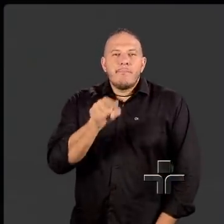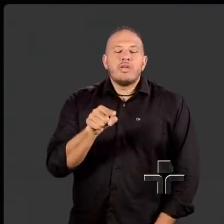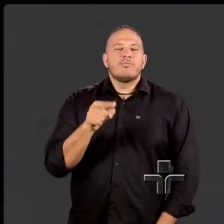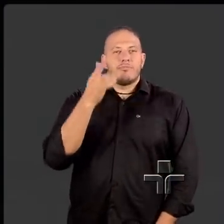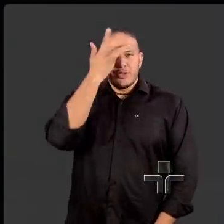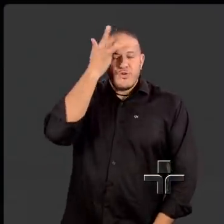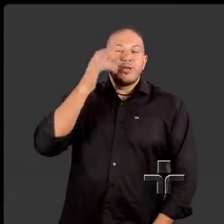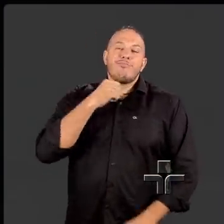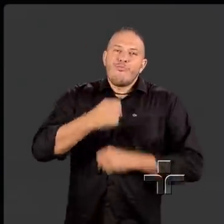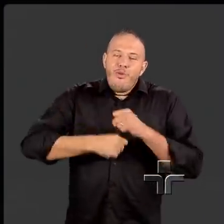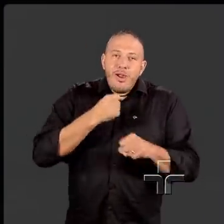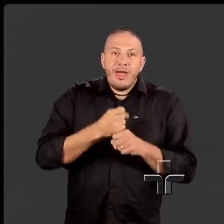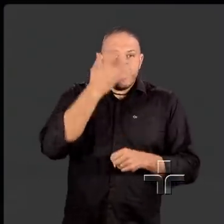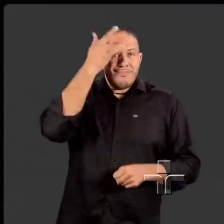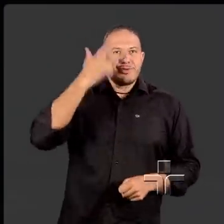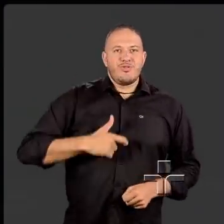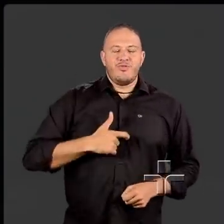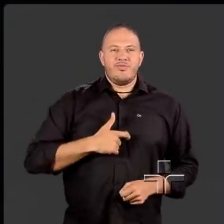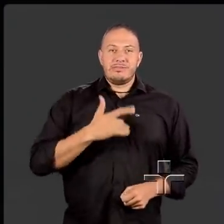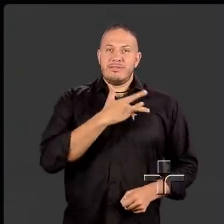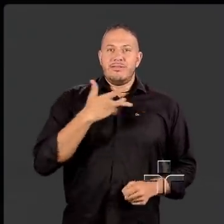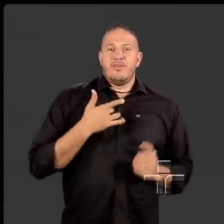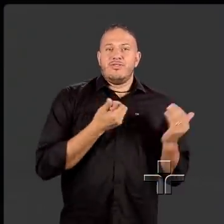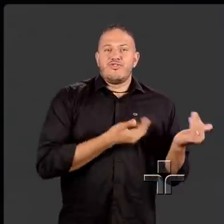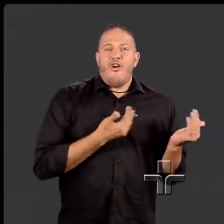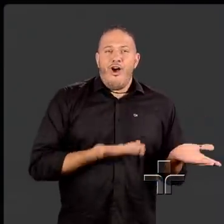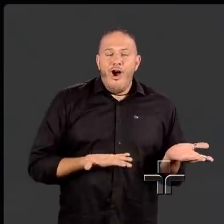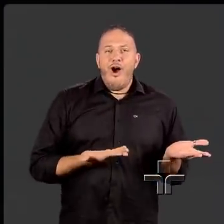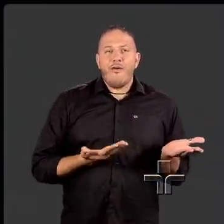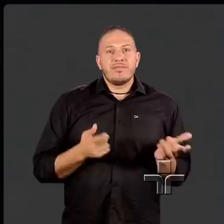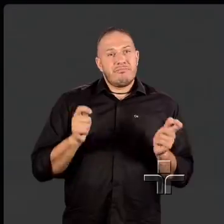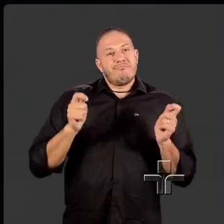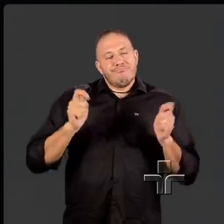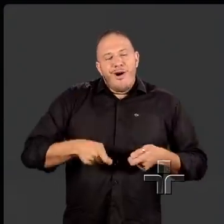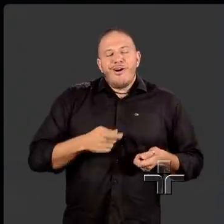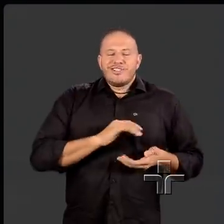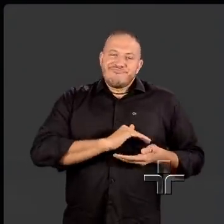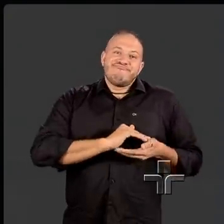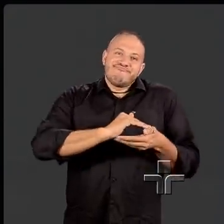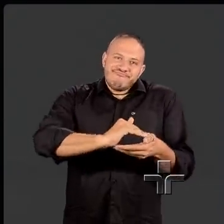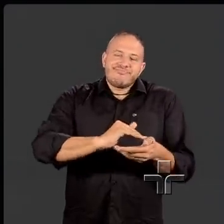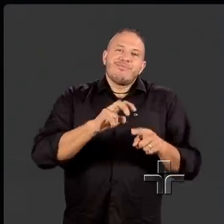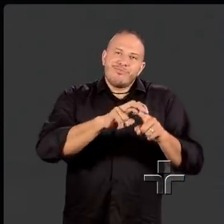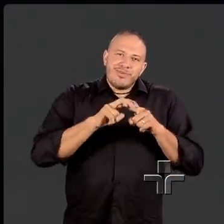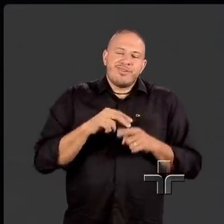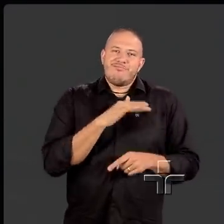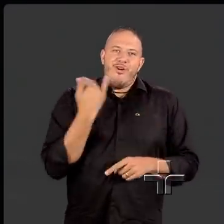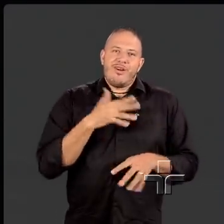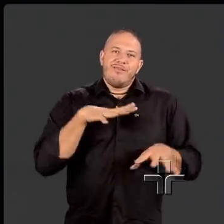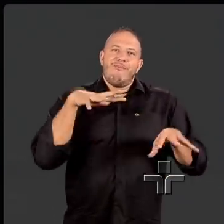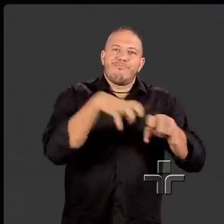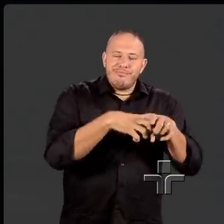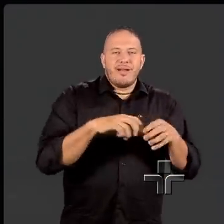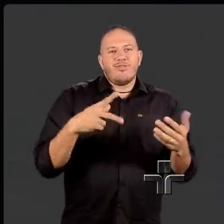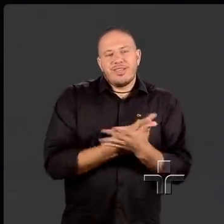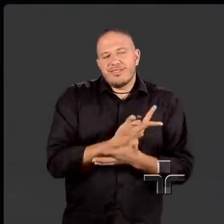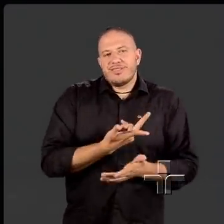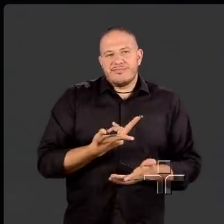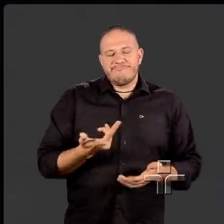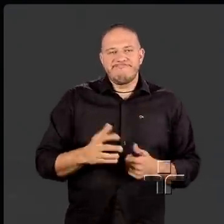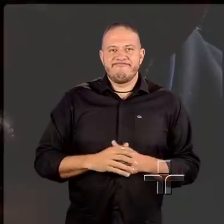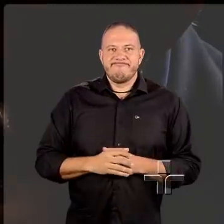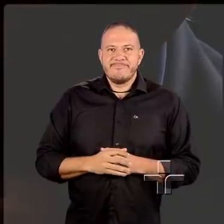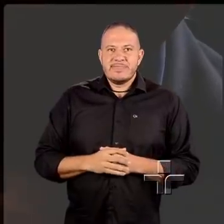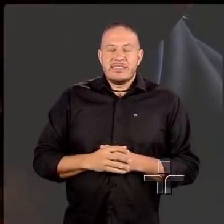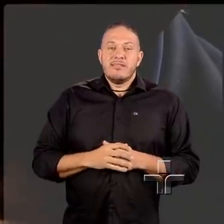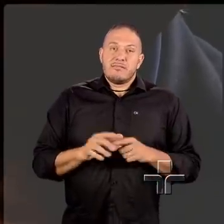ano, pessoas jovens e que estão, então, em condições de doar órgãos saudáveis para aqueles que perderam os seus